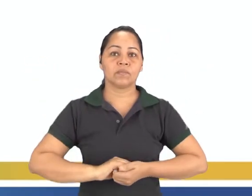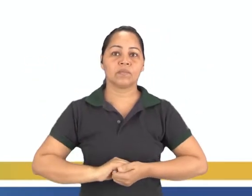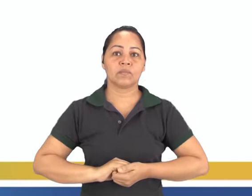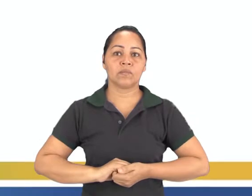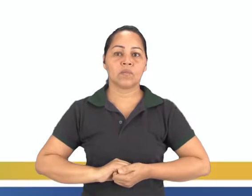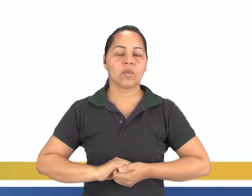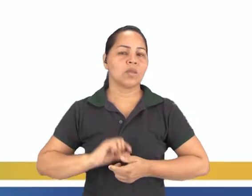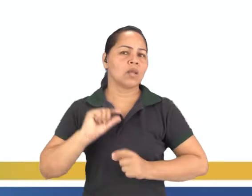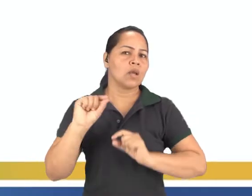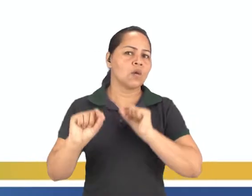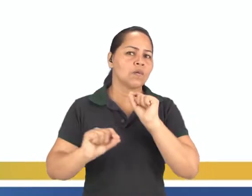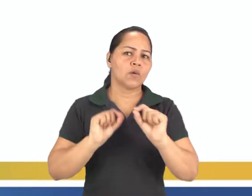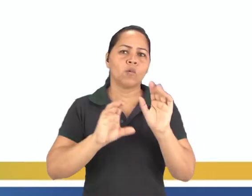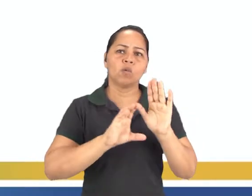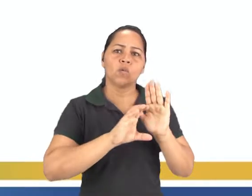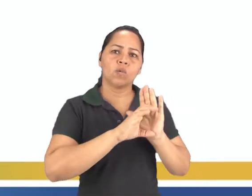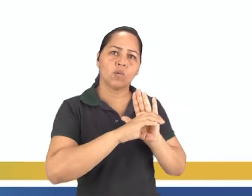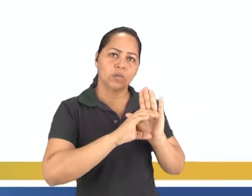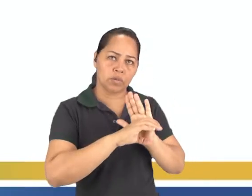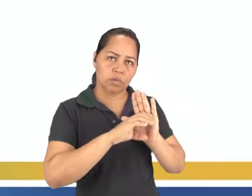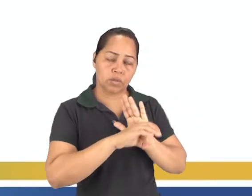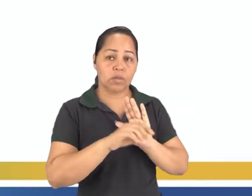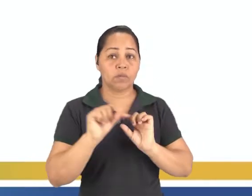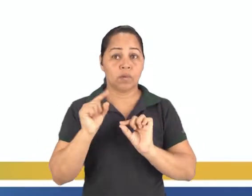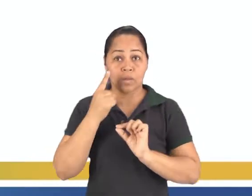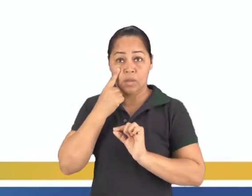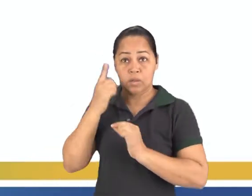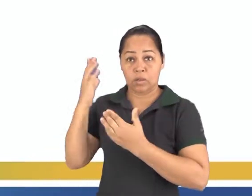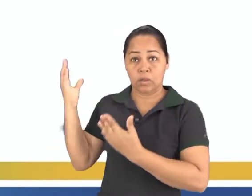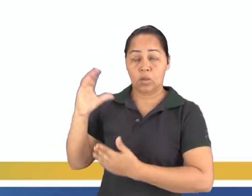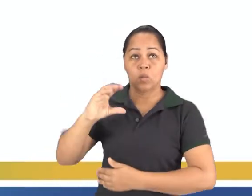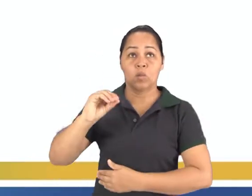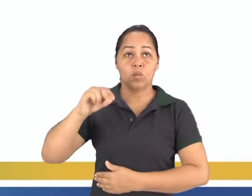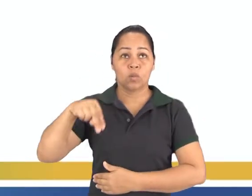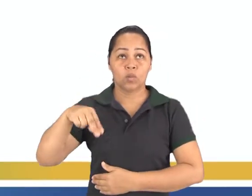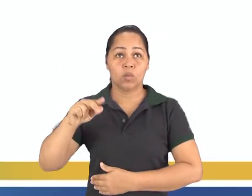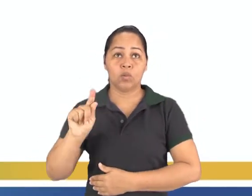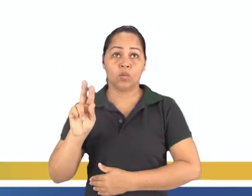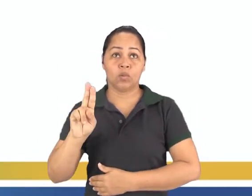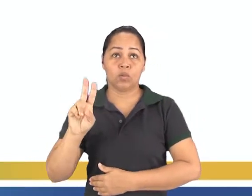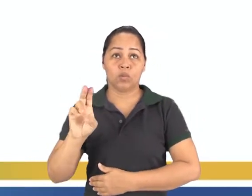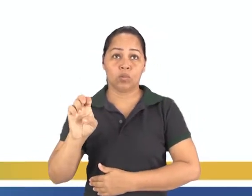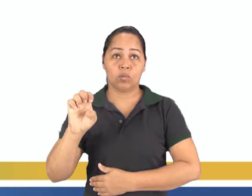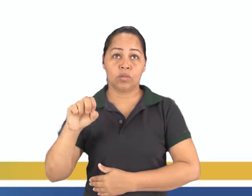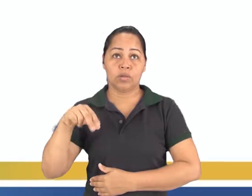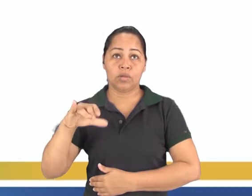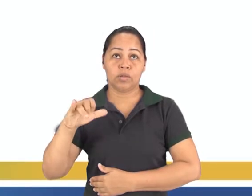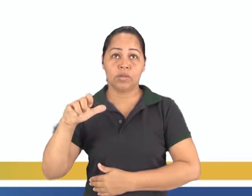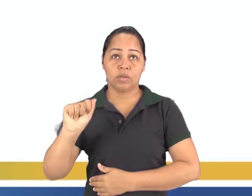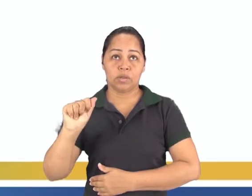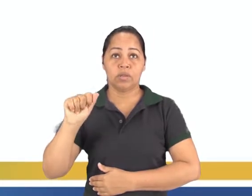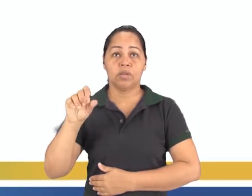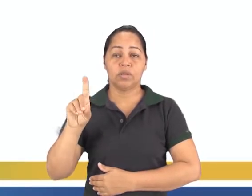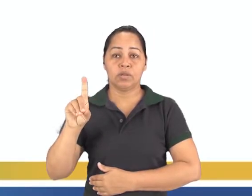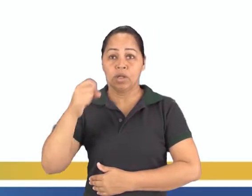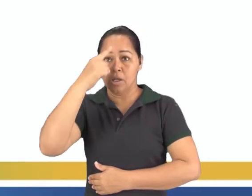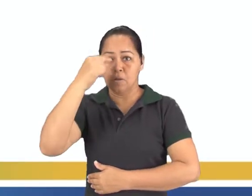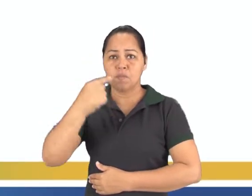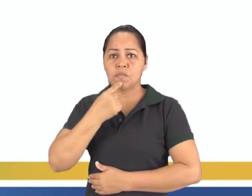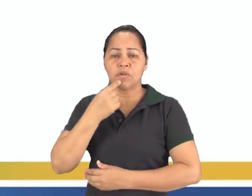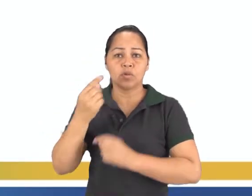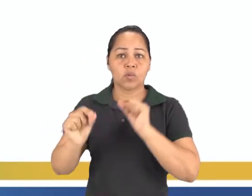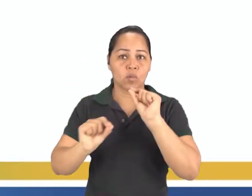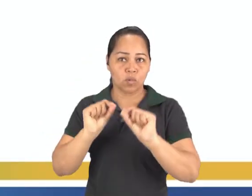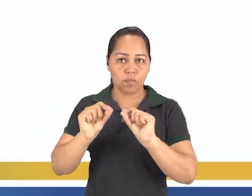Então falaremos primeiro de congruência de imagens. Duas imagens congruentes são aquelas que, quando